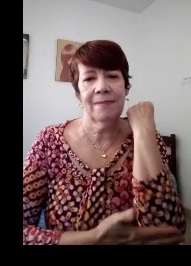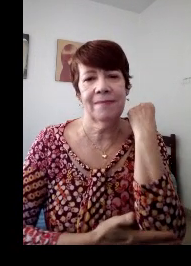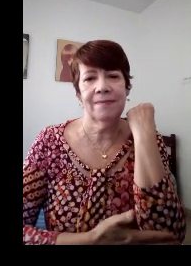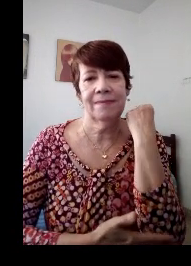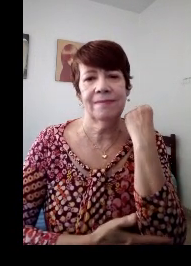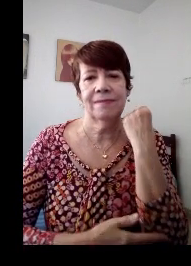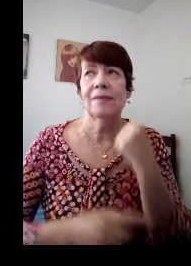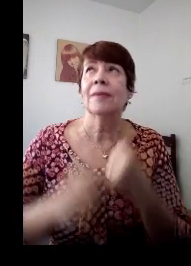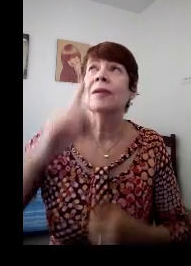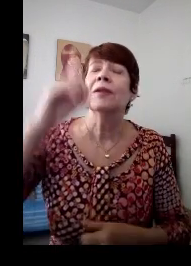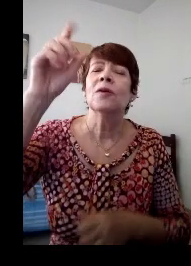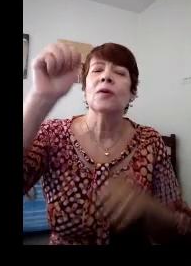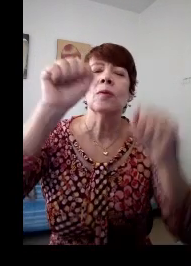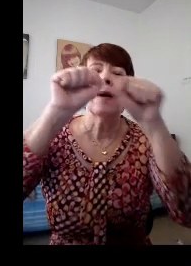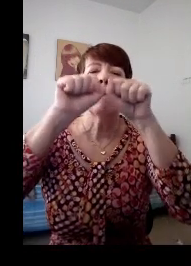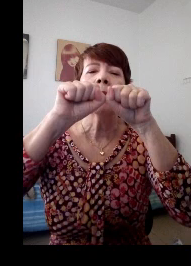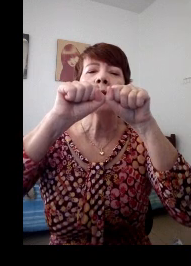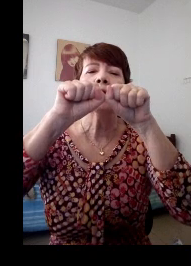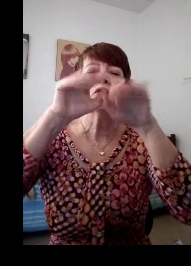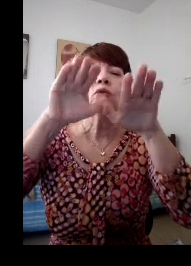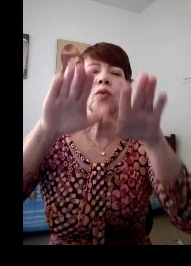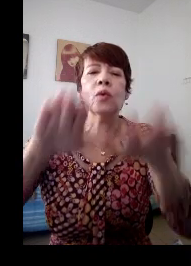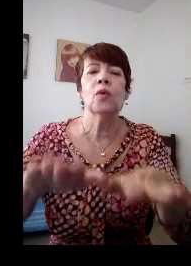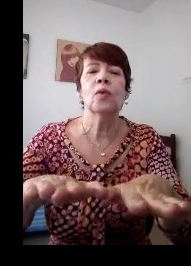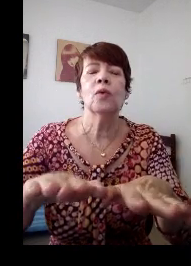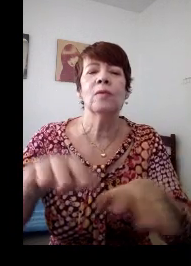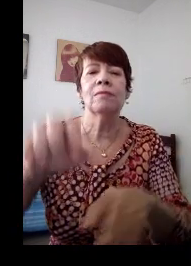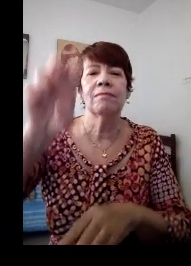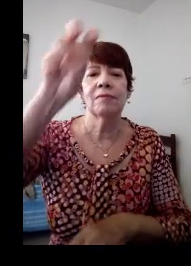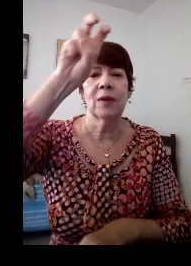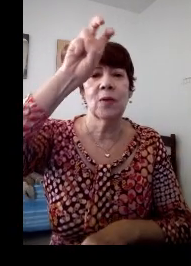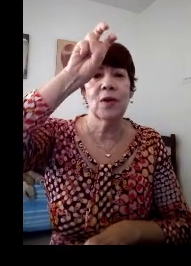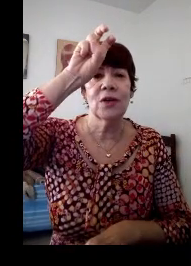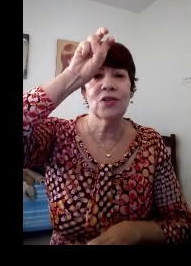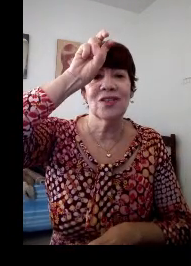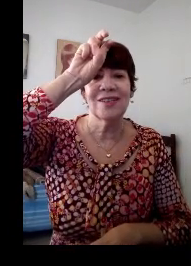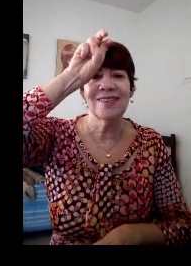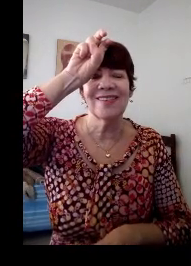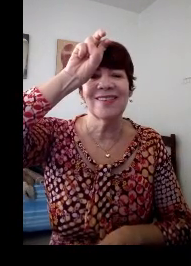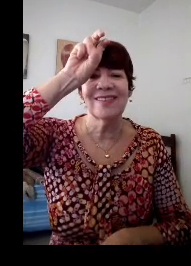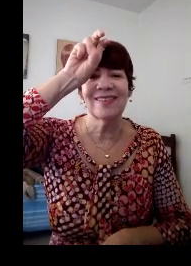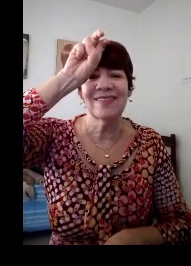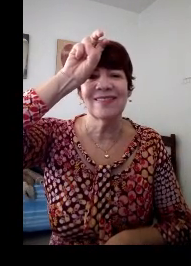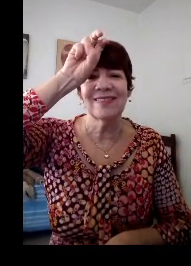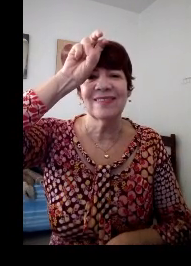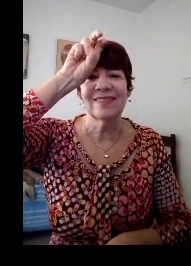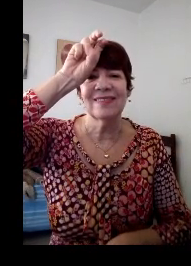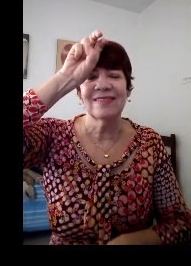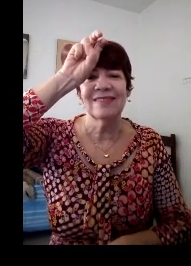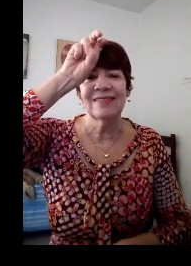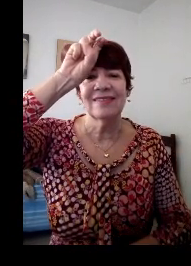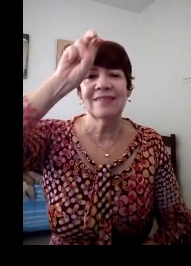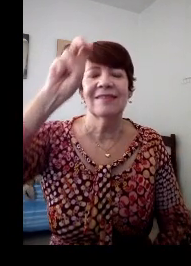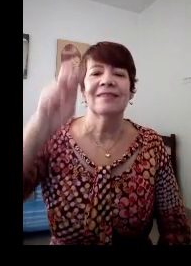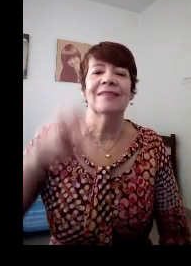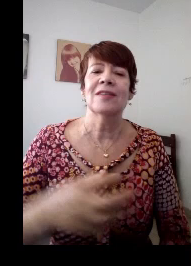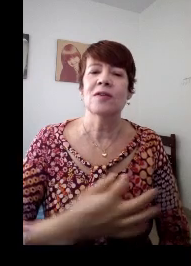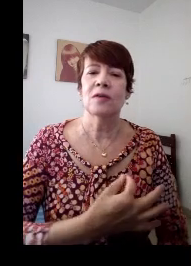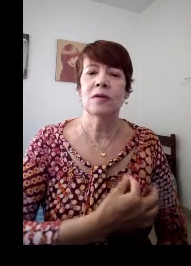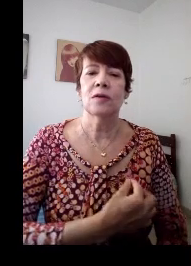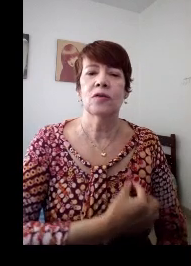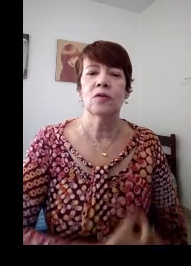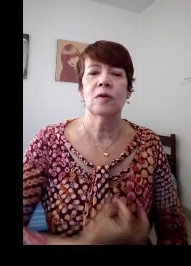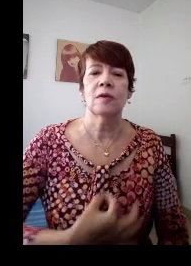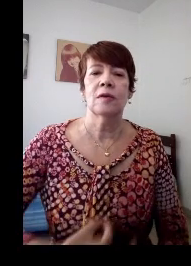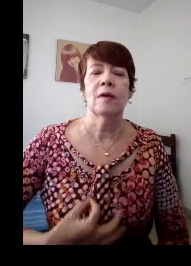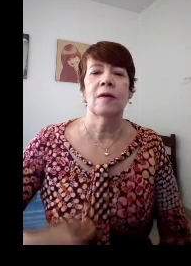ele, ao chegar lá no Egito, ele foi um homem tão fiel a